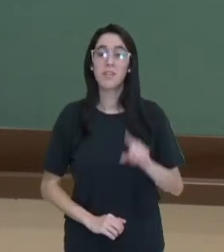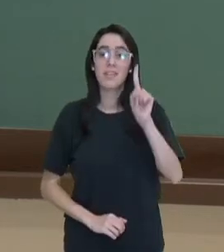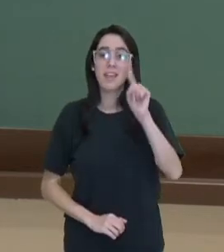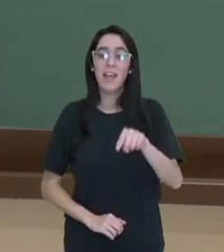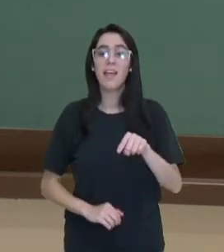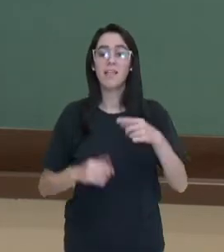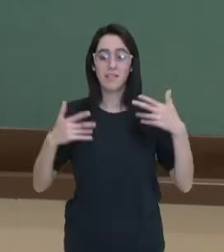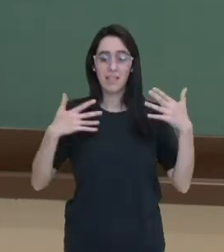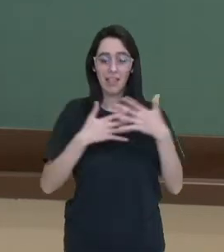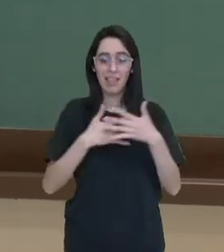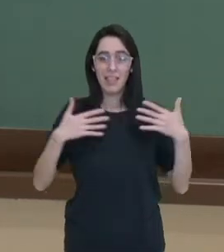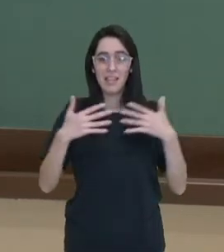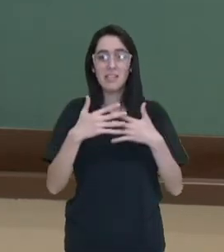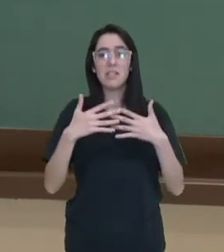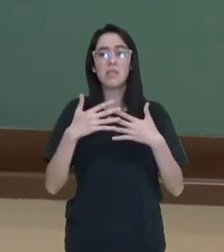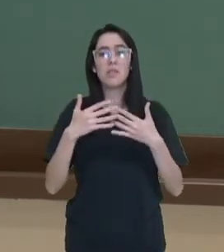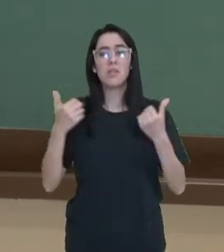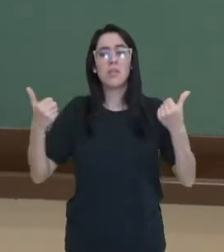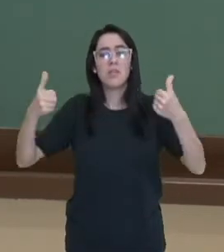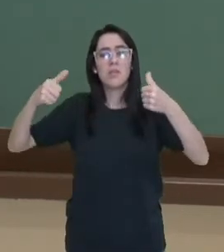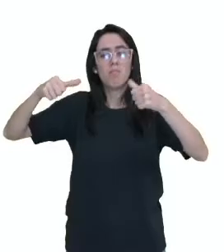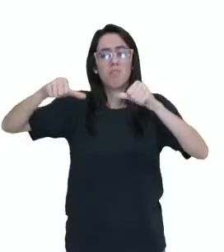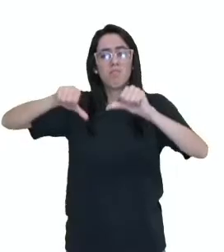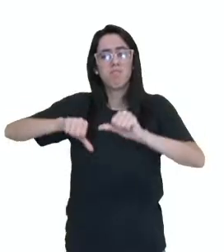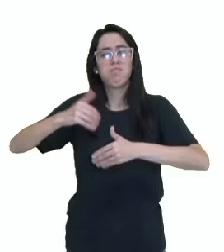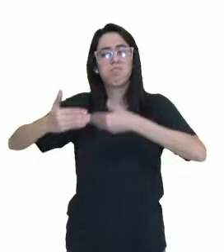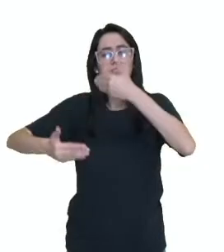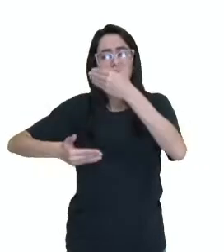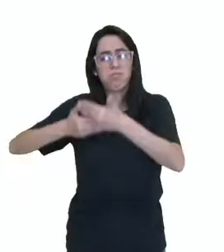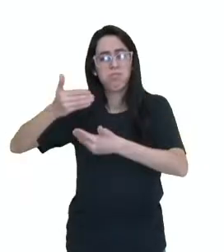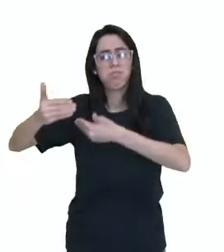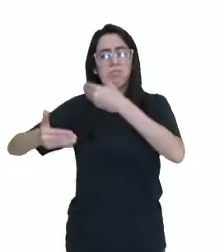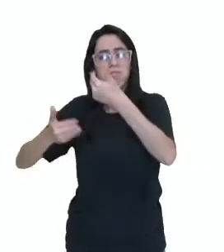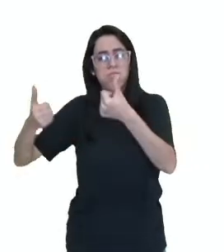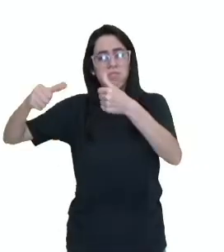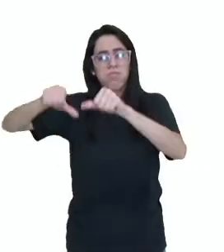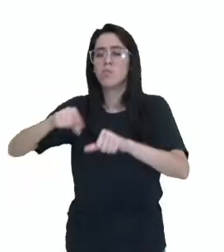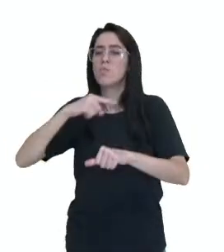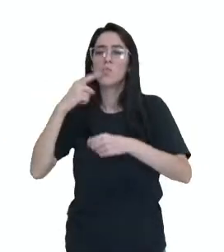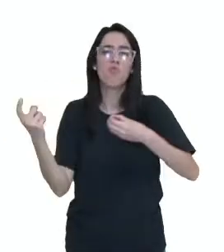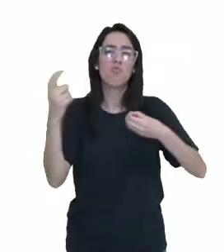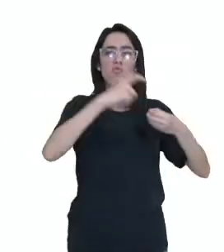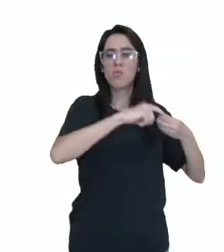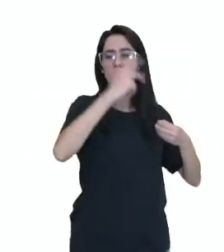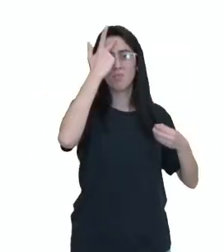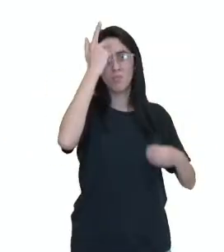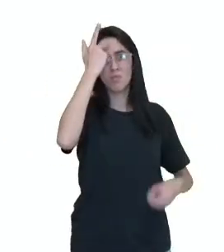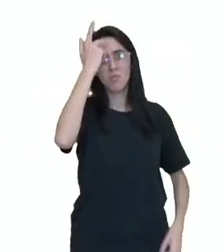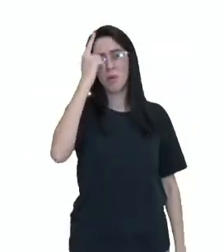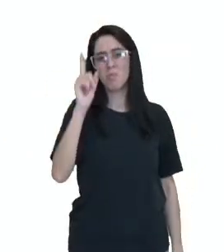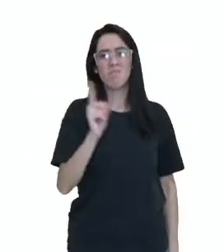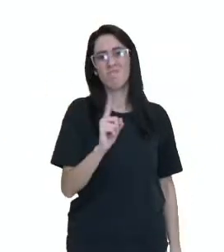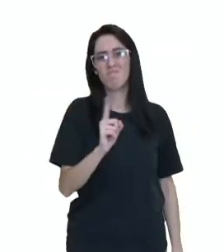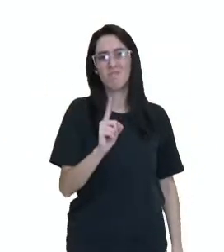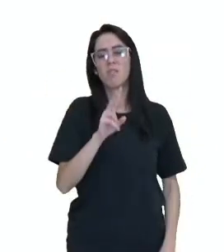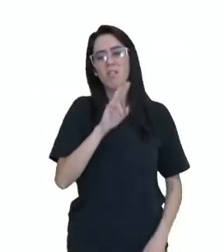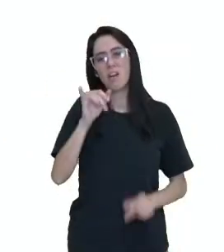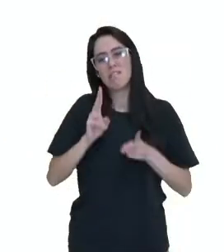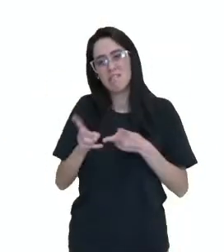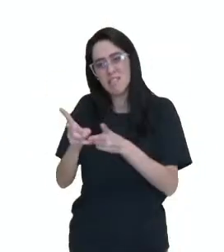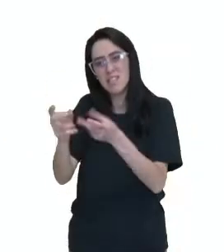gradual lesão nos tecidos. Geralmente ela é de caráter irreversível e evolutivo, ou seja, a